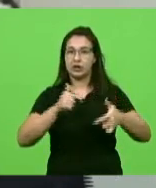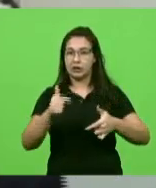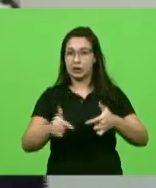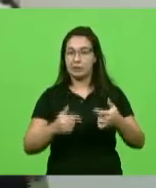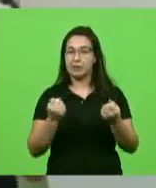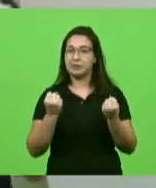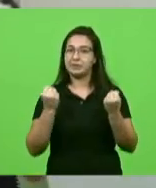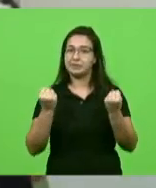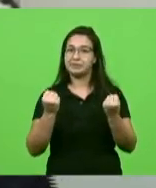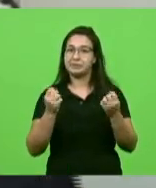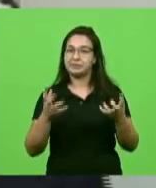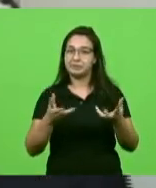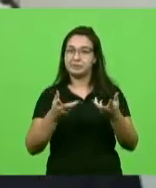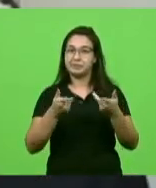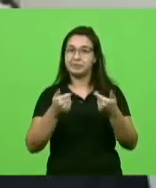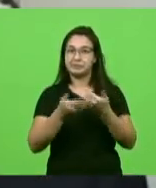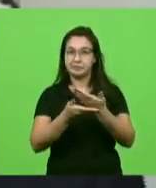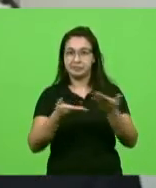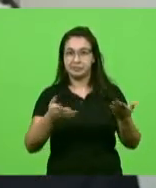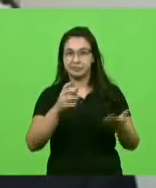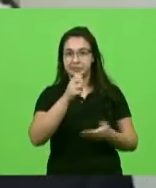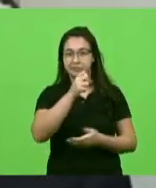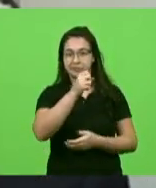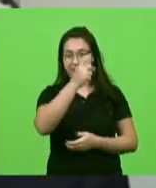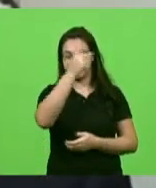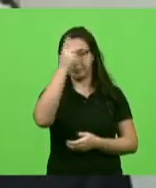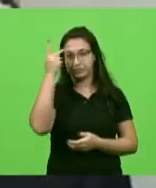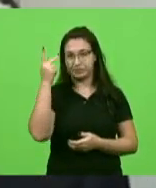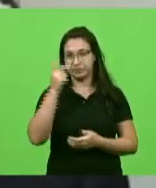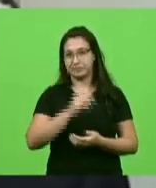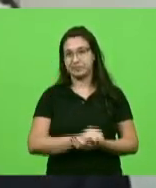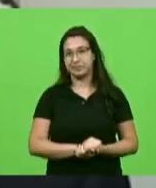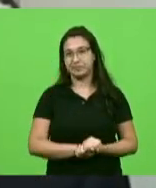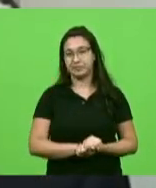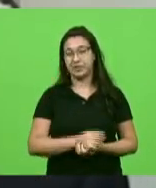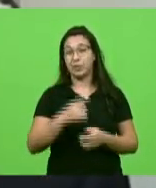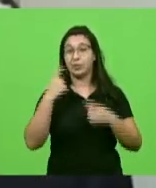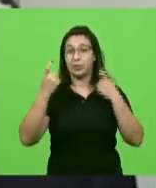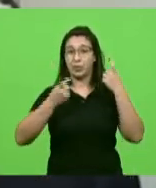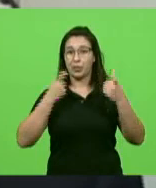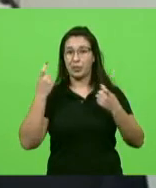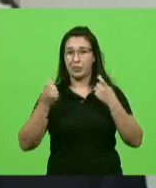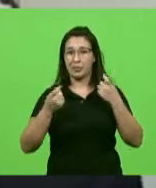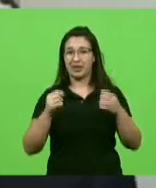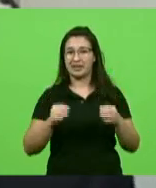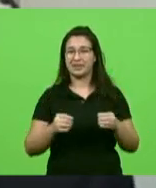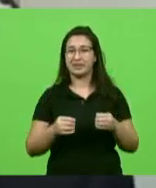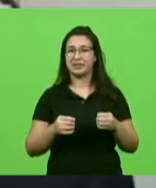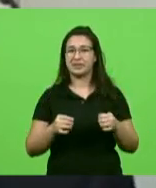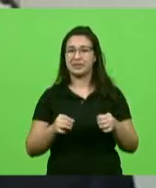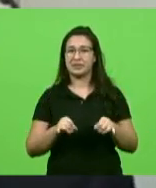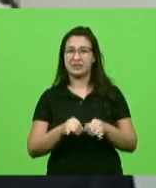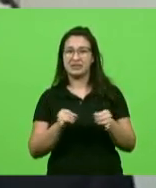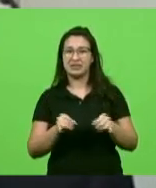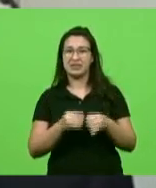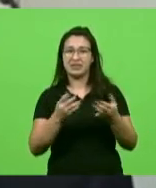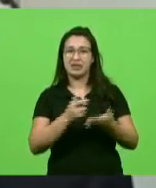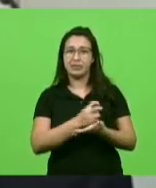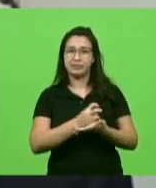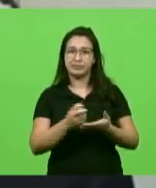urgência que marcam a qualidade da nossa gente muito me preocupa a banalização de processos em vítima